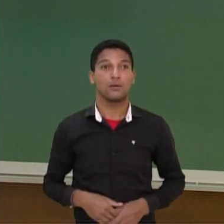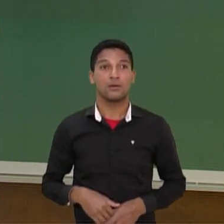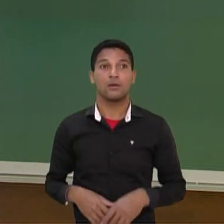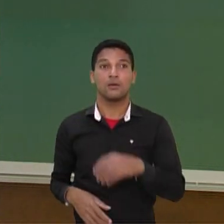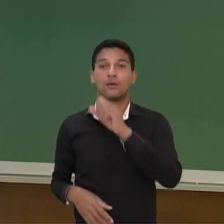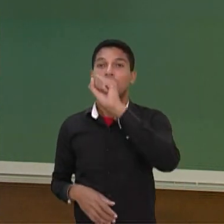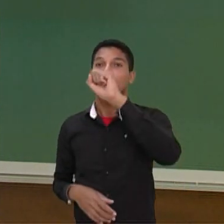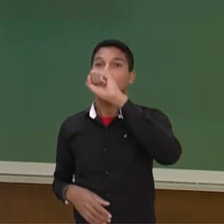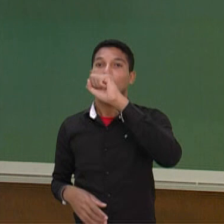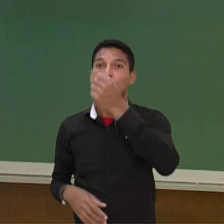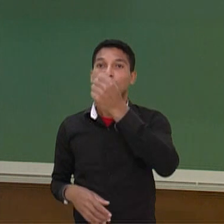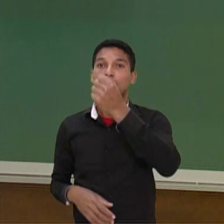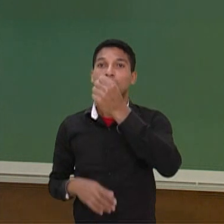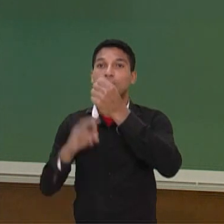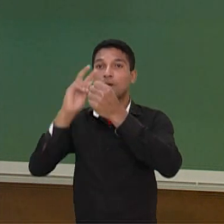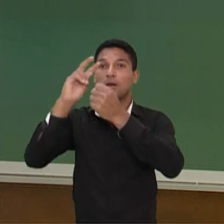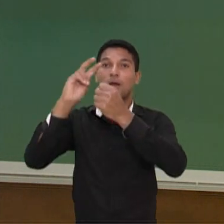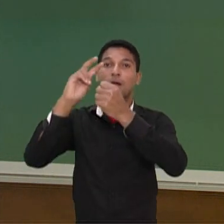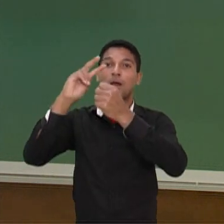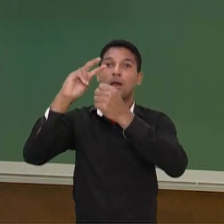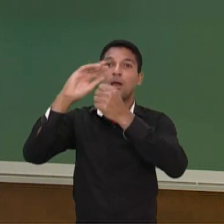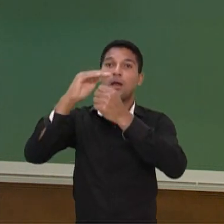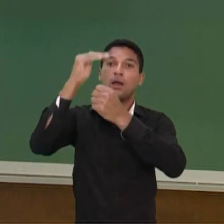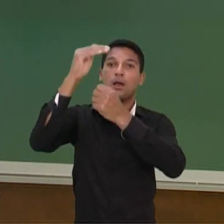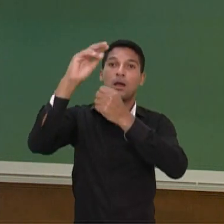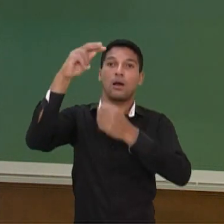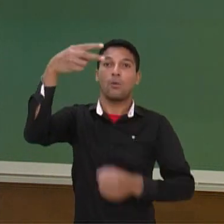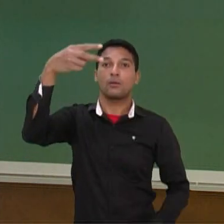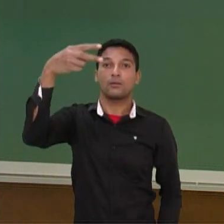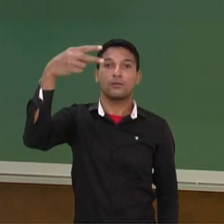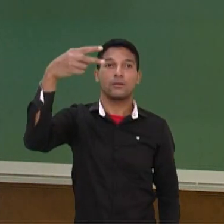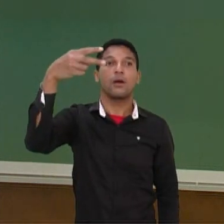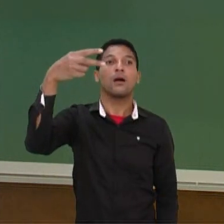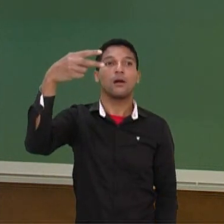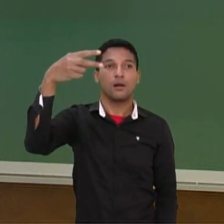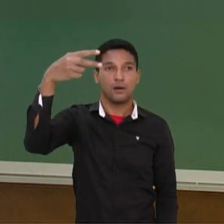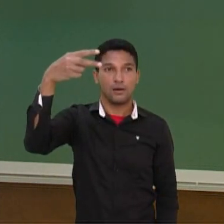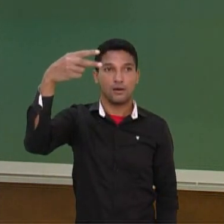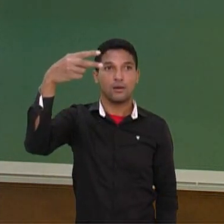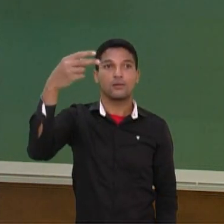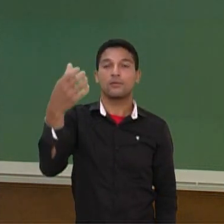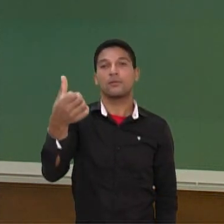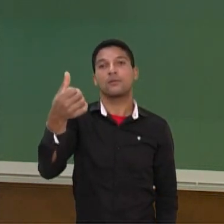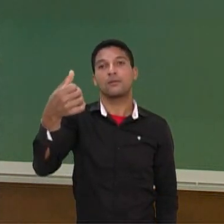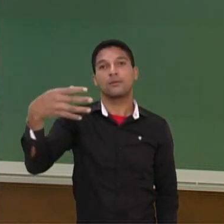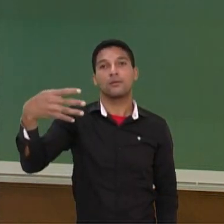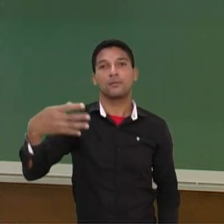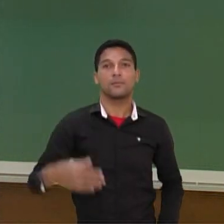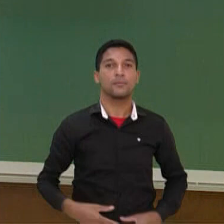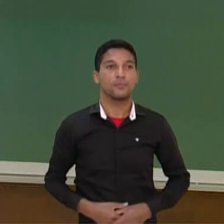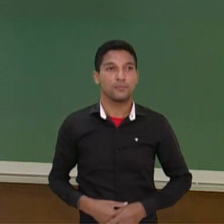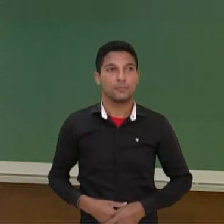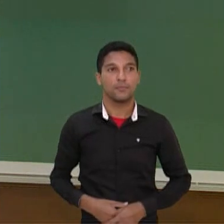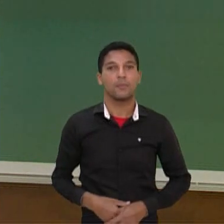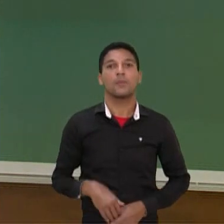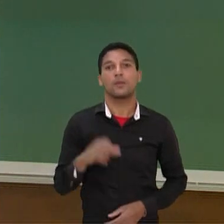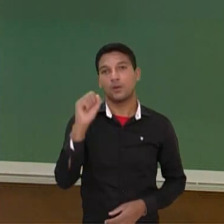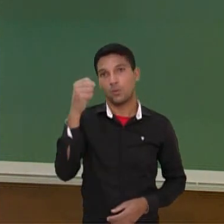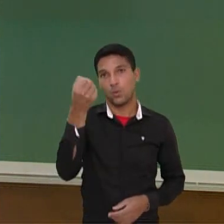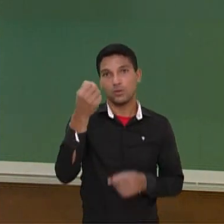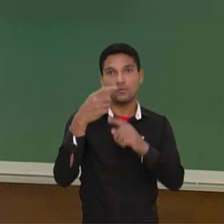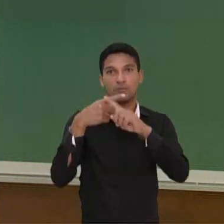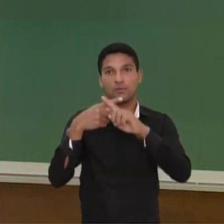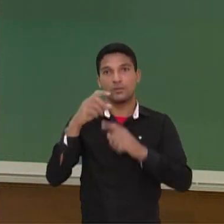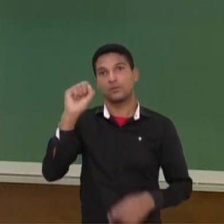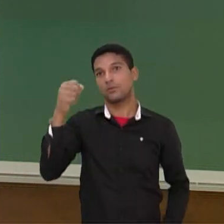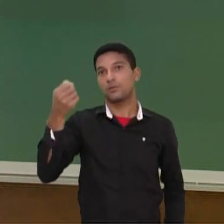esse 1 foi repetido, né? 0,15 vezes 8 é 1,2. E aí o 8 elevado ao quadrado é 64, porque 8 ao quadrado é 8 vezes 8,